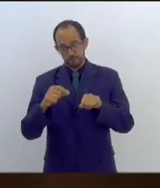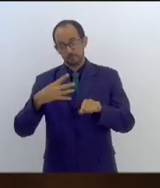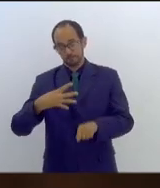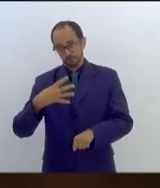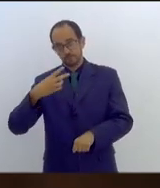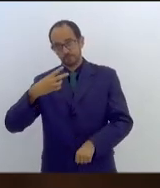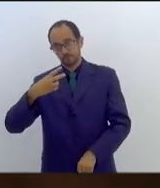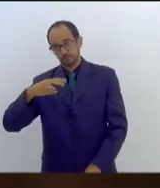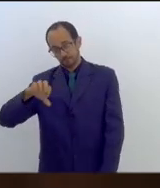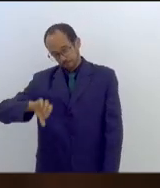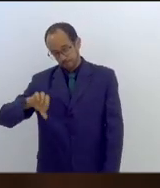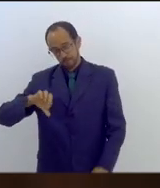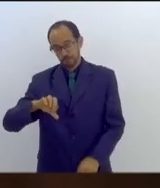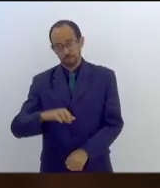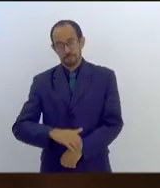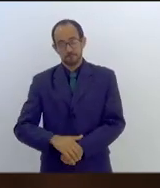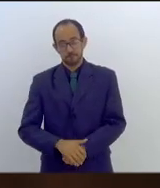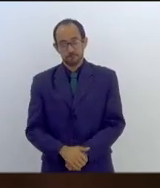49.